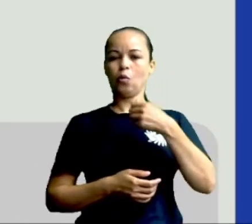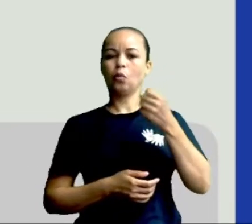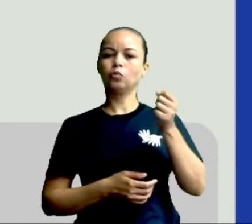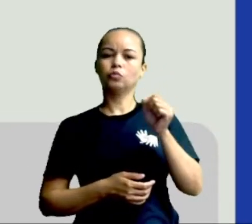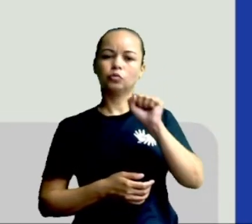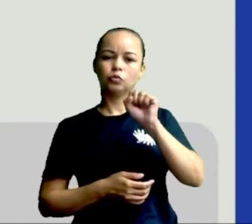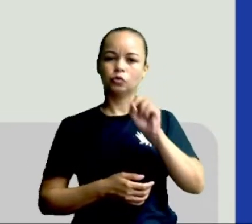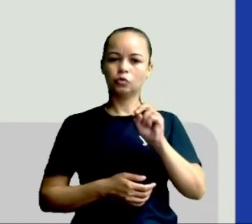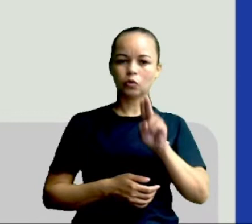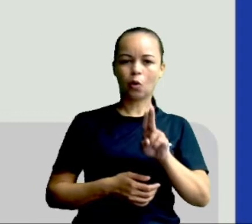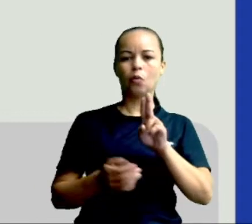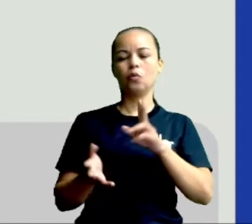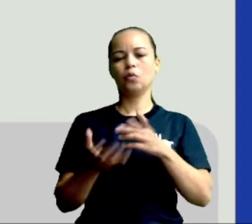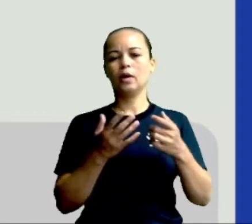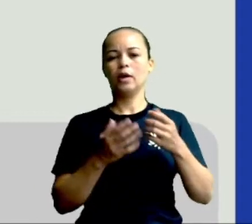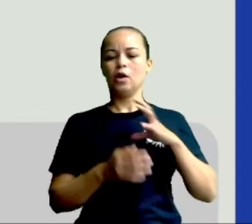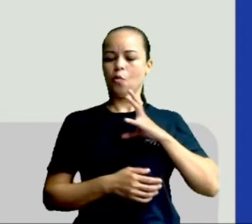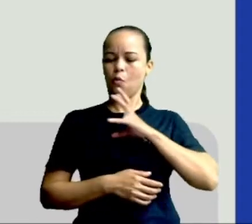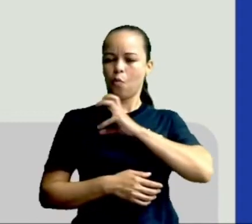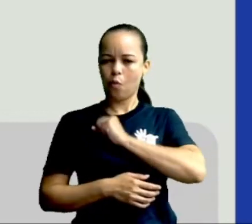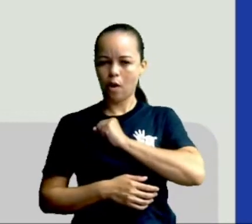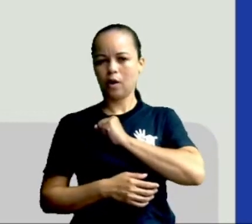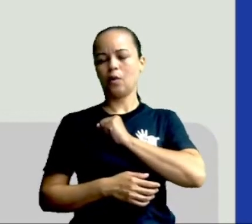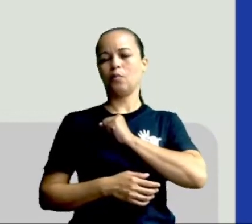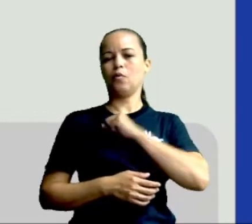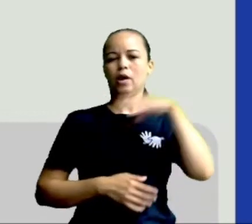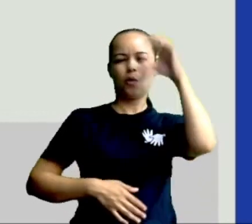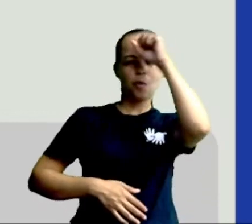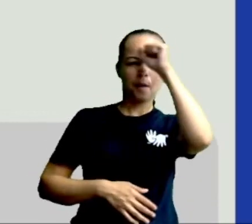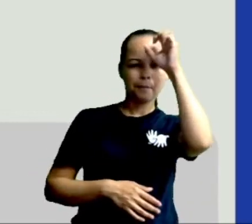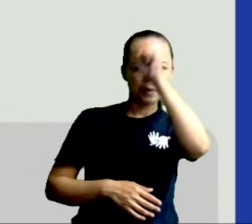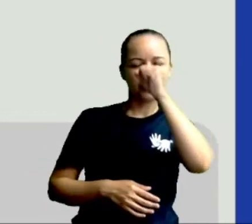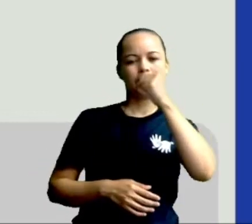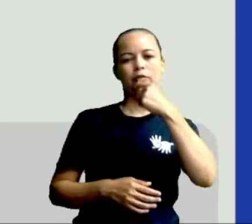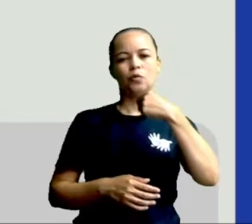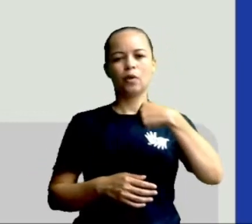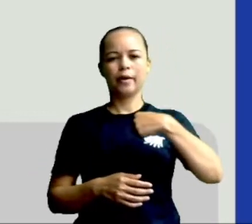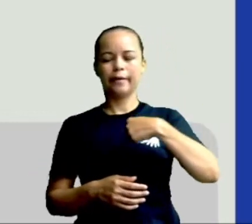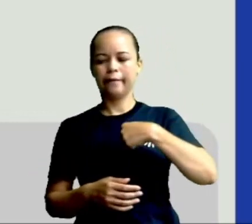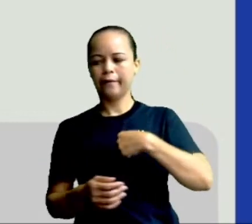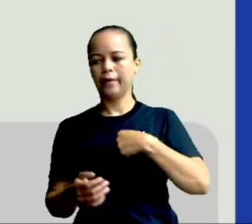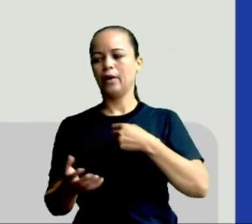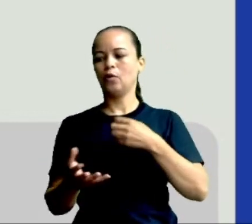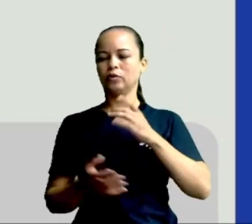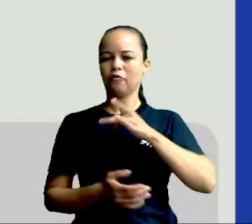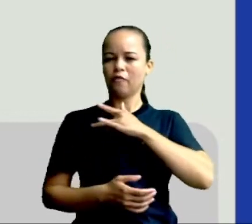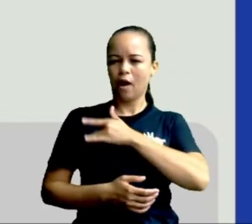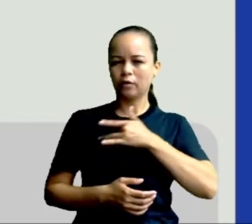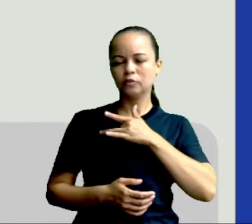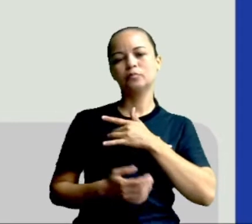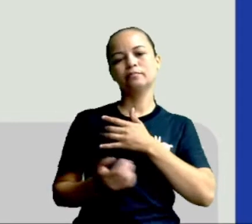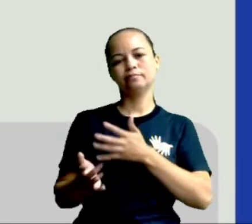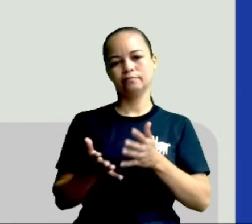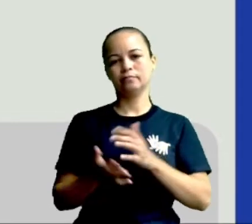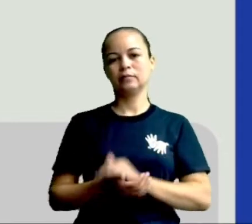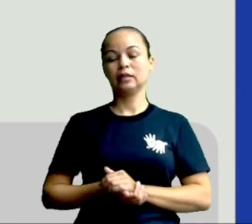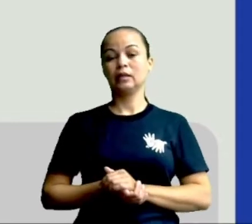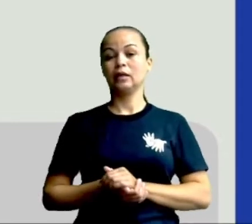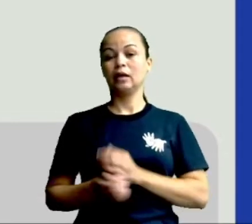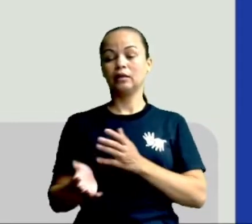amo muito a vida, eu sou aprendiz, eu tenho várias paixões, eu